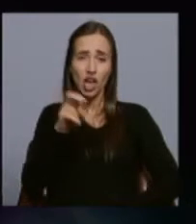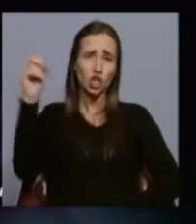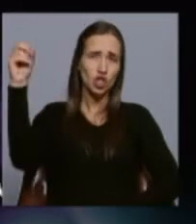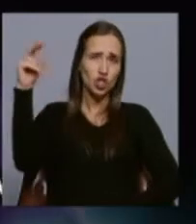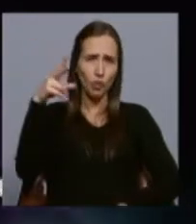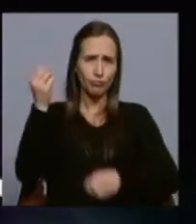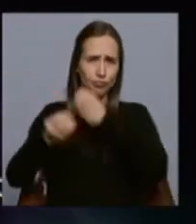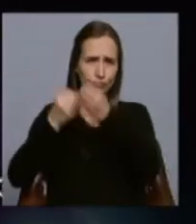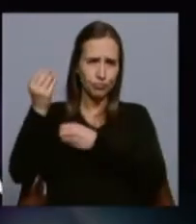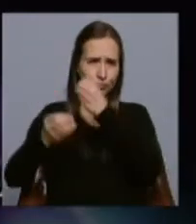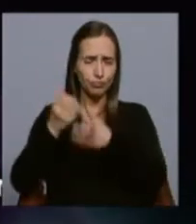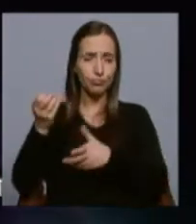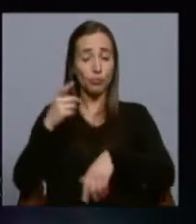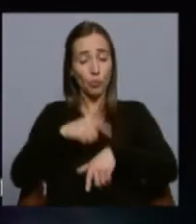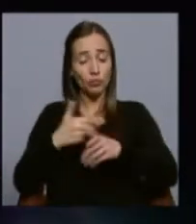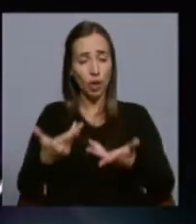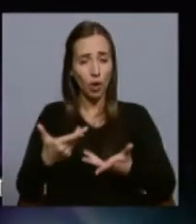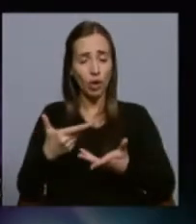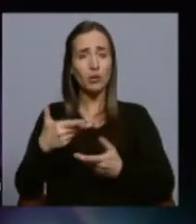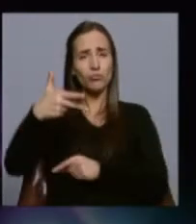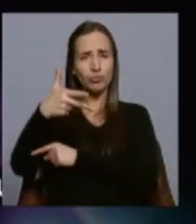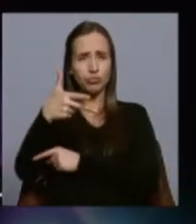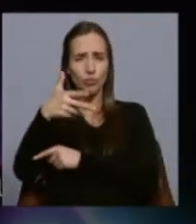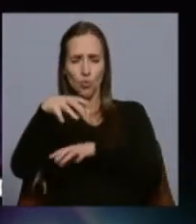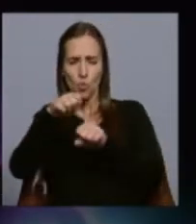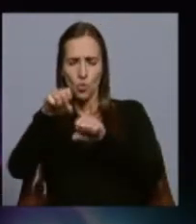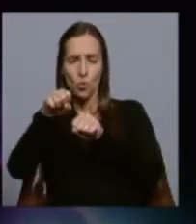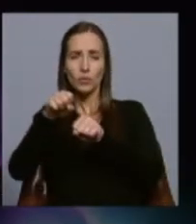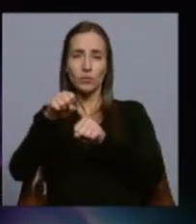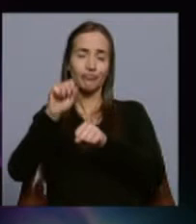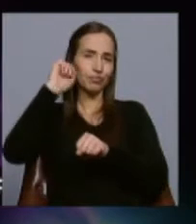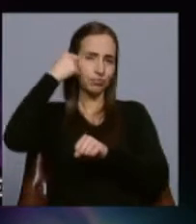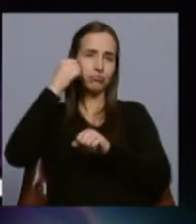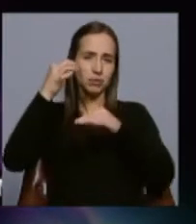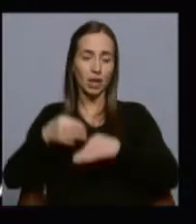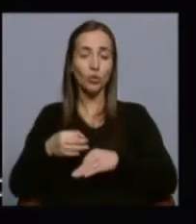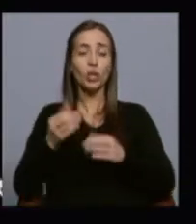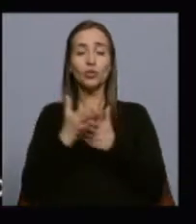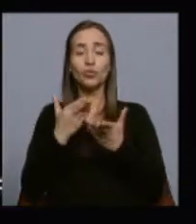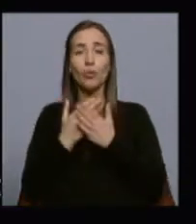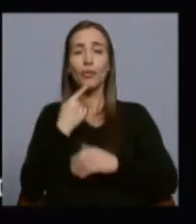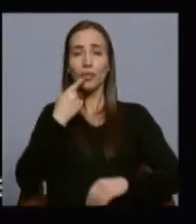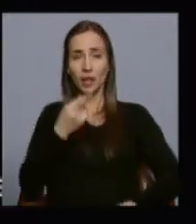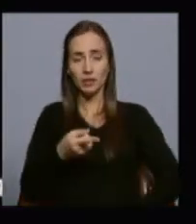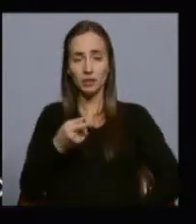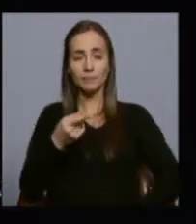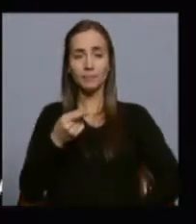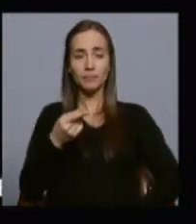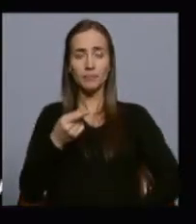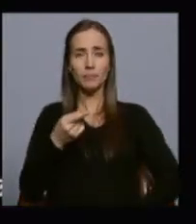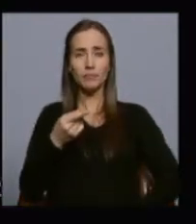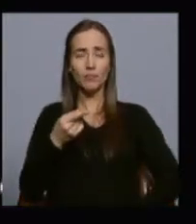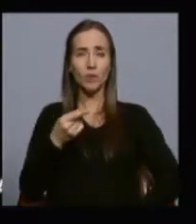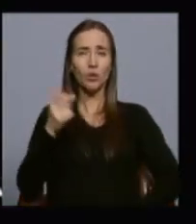nosso tempo, os nossos satélites ficariam claramente muitíssimo afetados. E este estudo diz que este tipo de tempestades